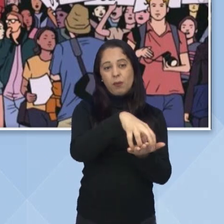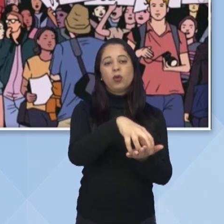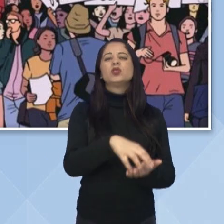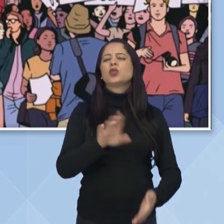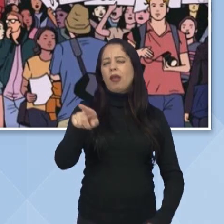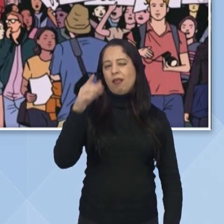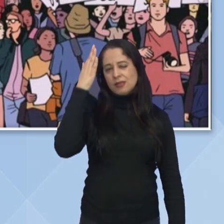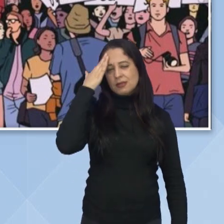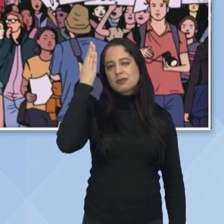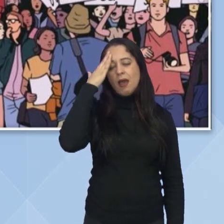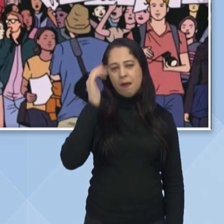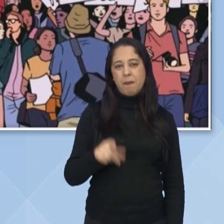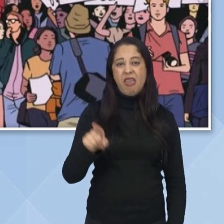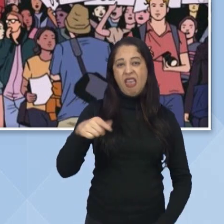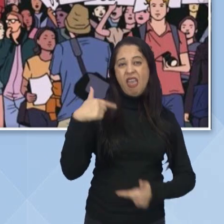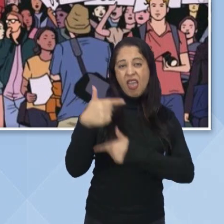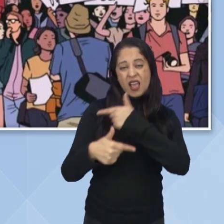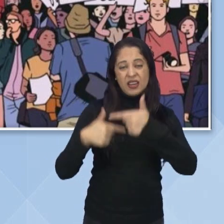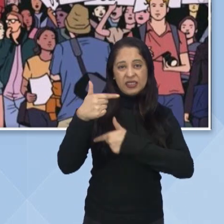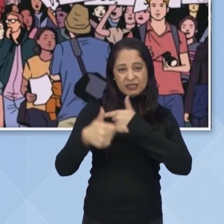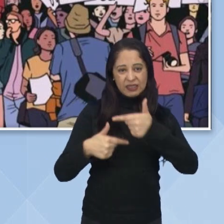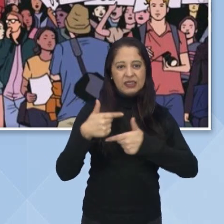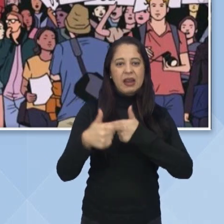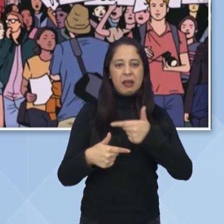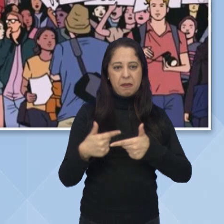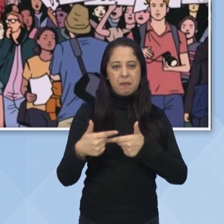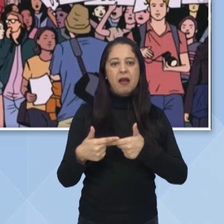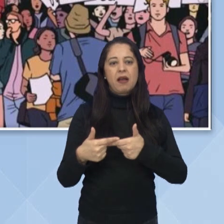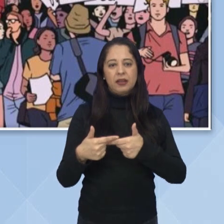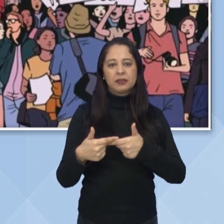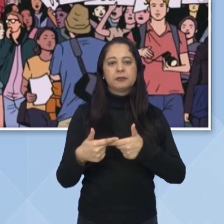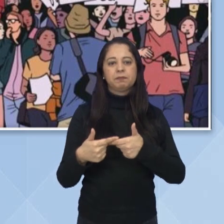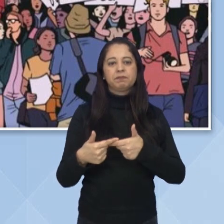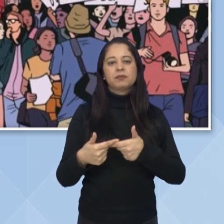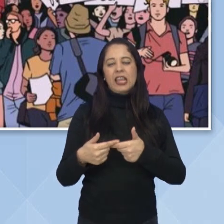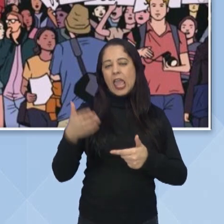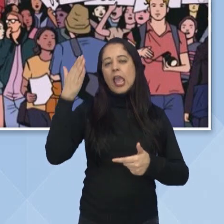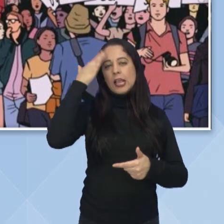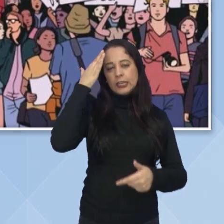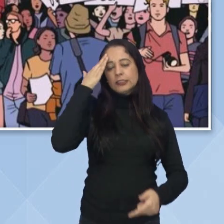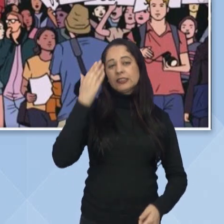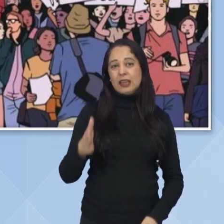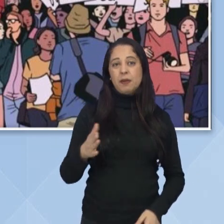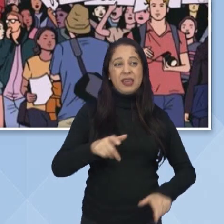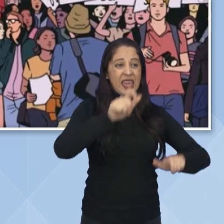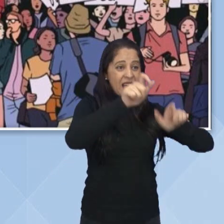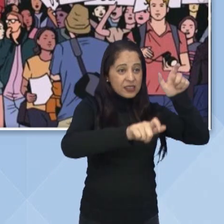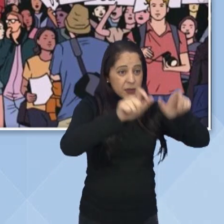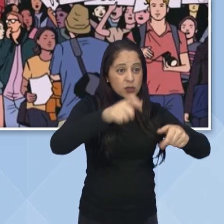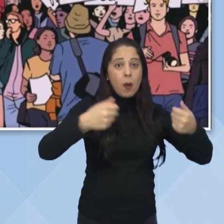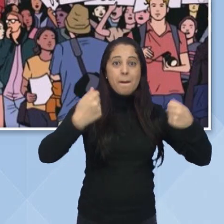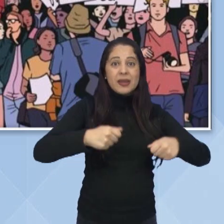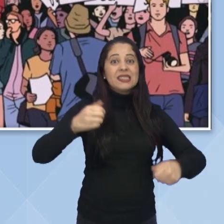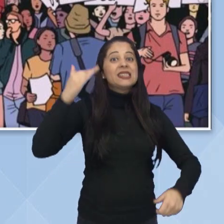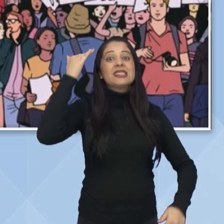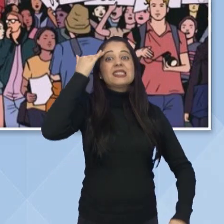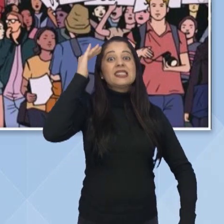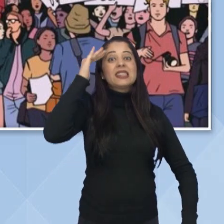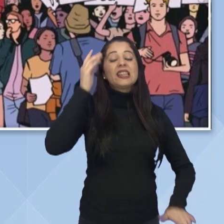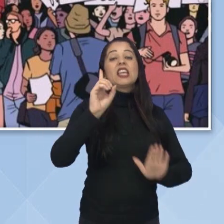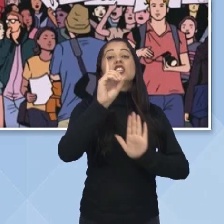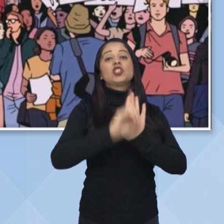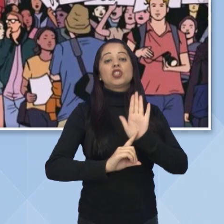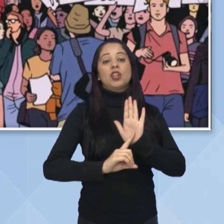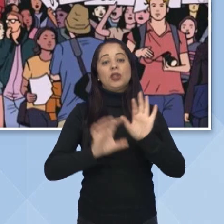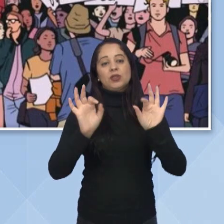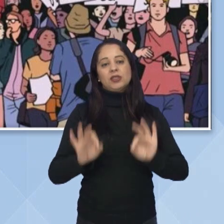sabe, ele trabalha ali no subsolo, que é fundamental que as pessoas saibam que elas têm direito. Tá